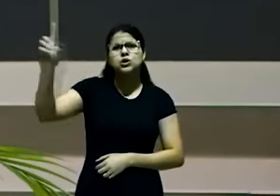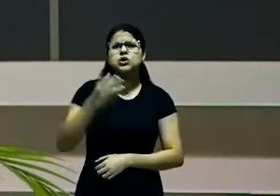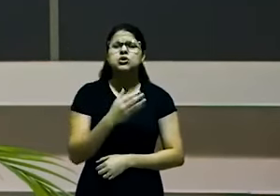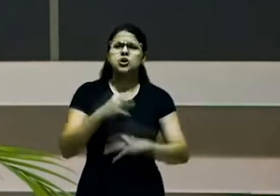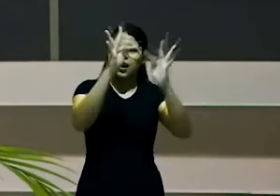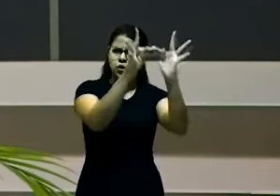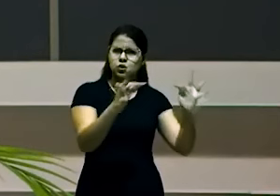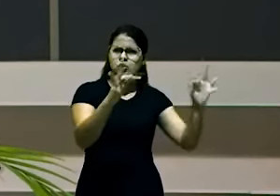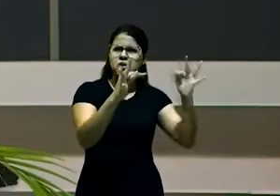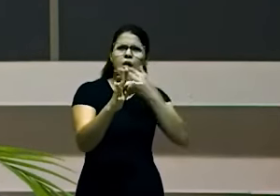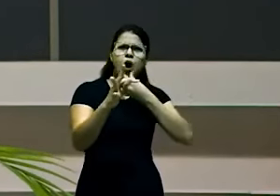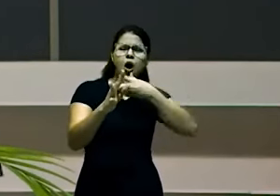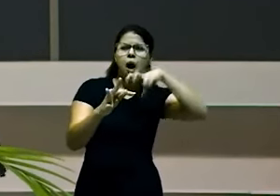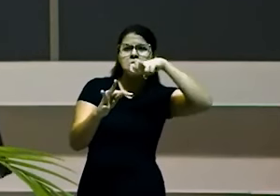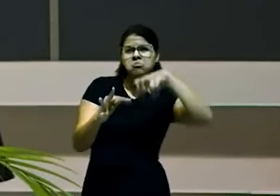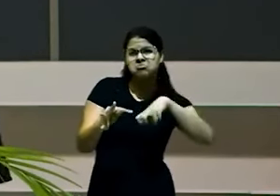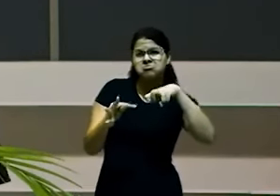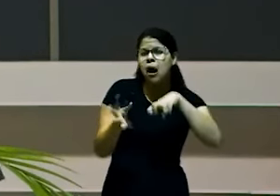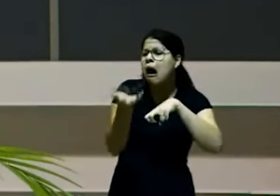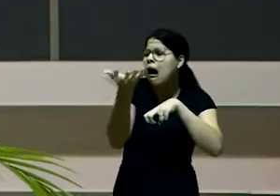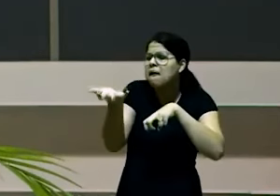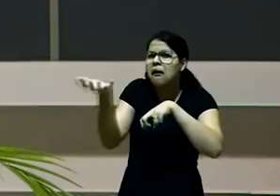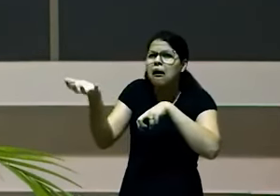homemo Pedro diz assim olhe